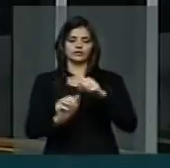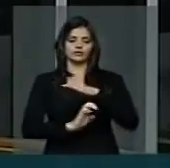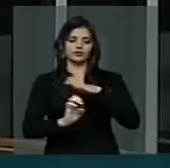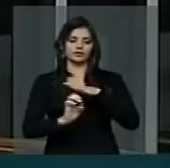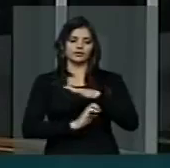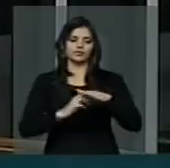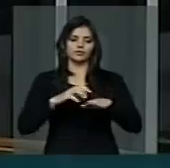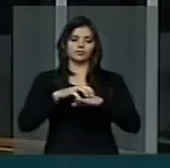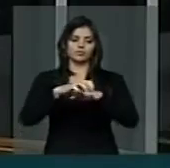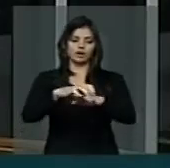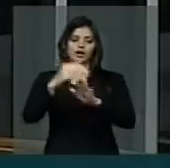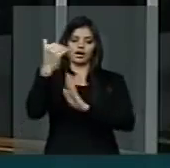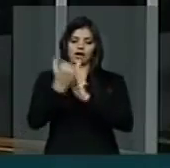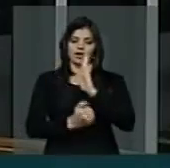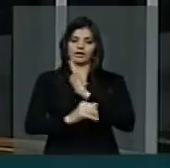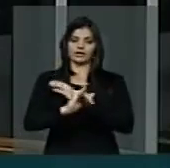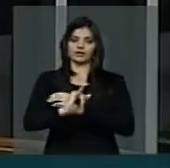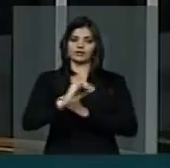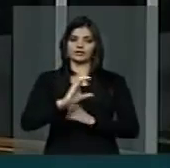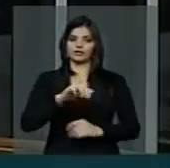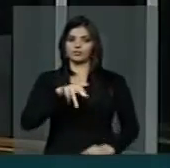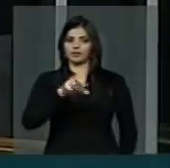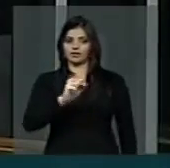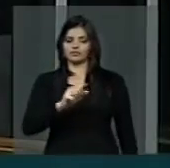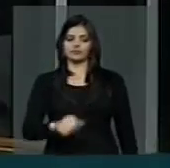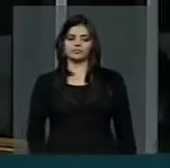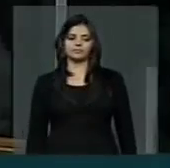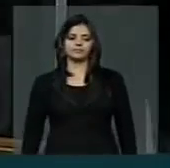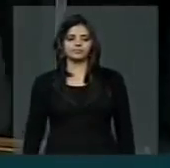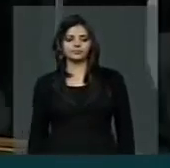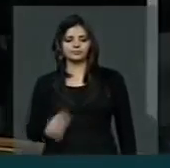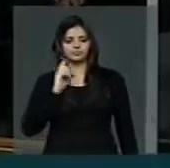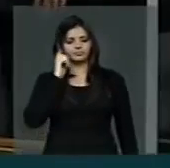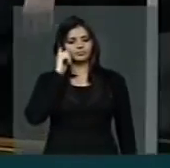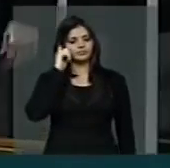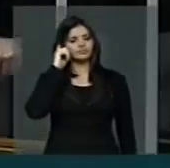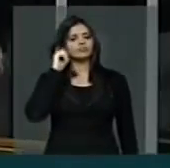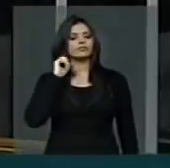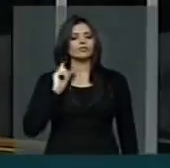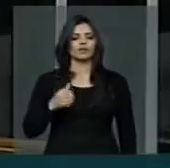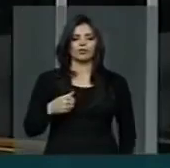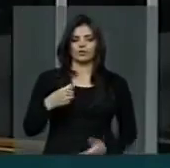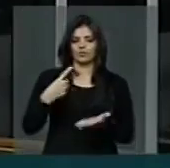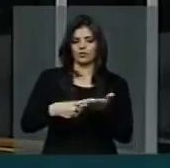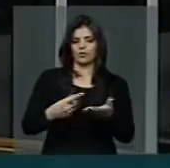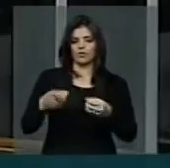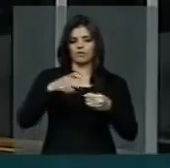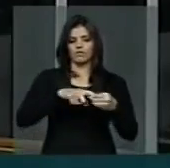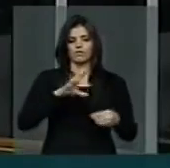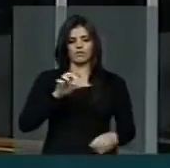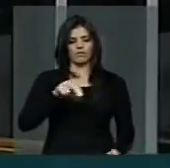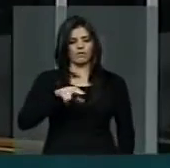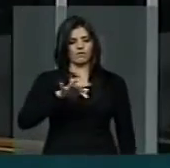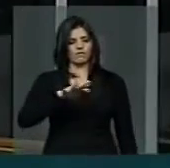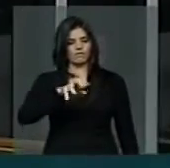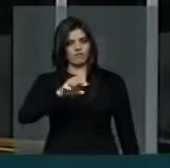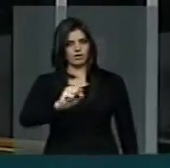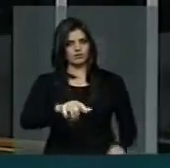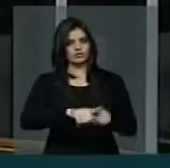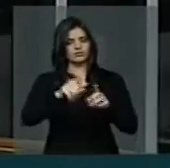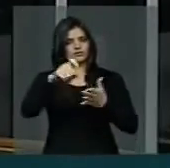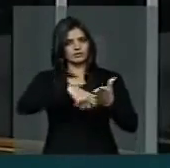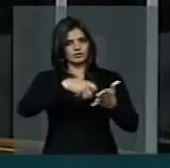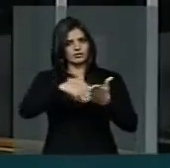também redução das alíquotas de ICMS nos termos de convênio do CONFAS, e do imposto